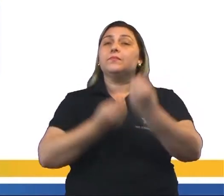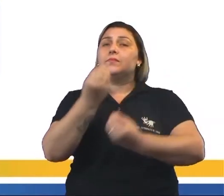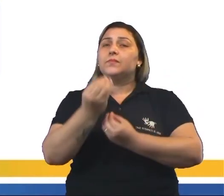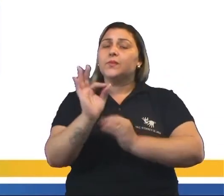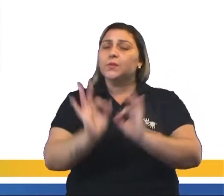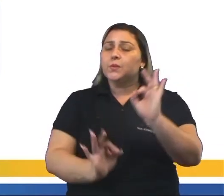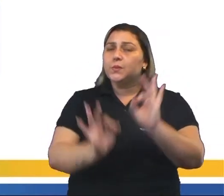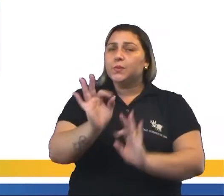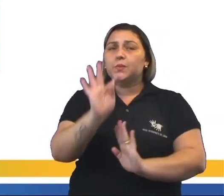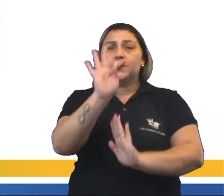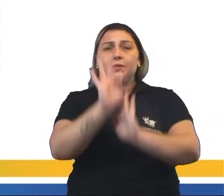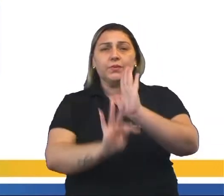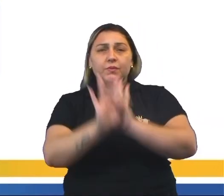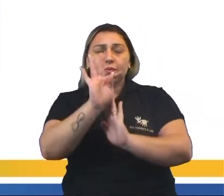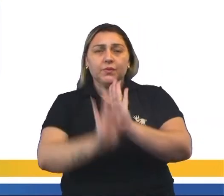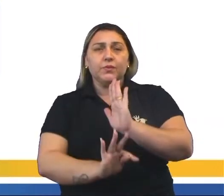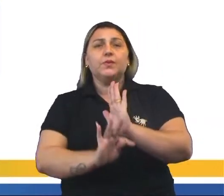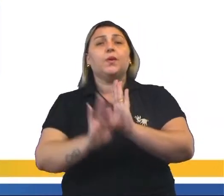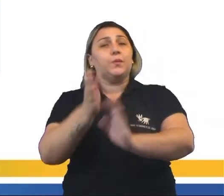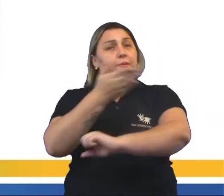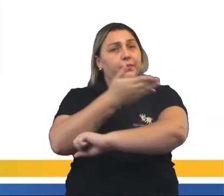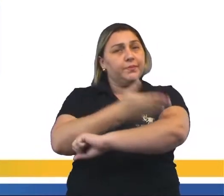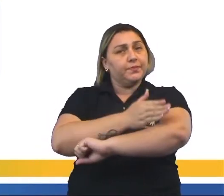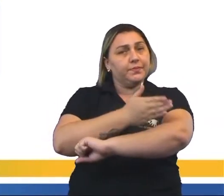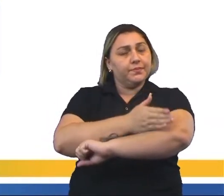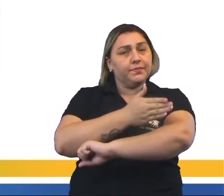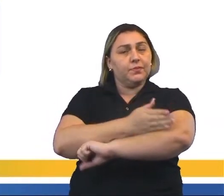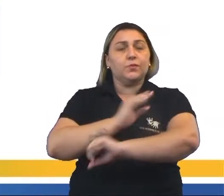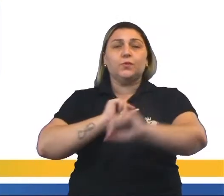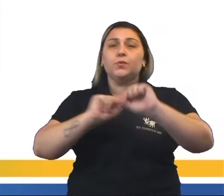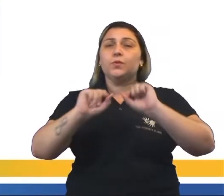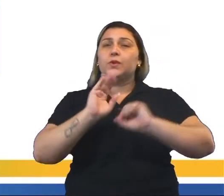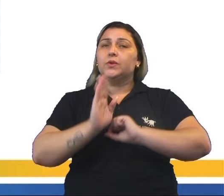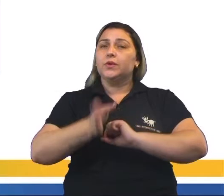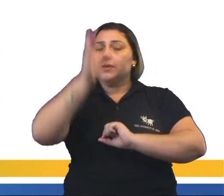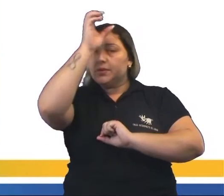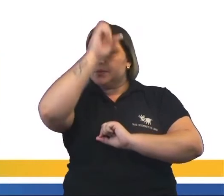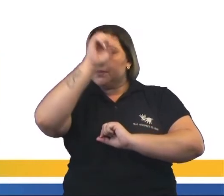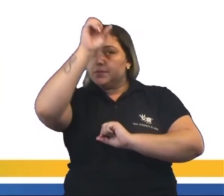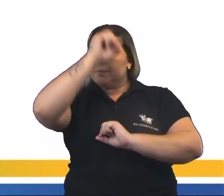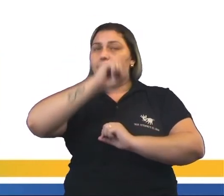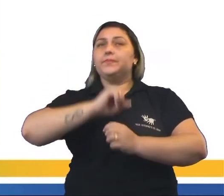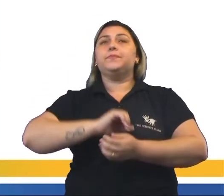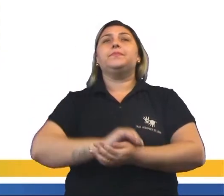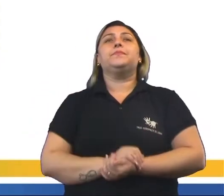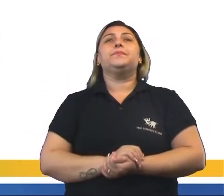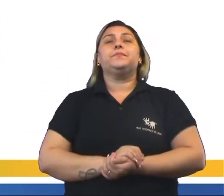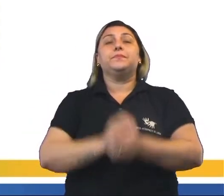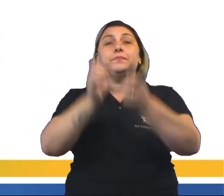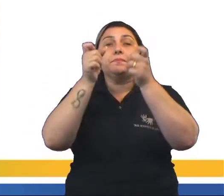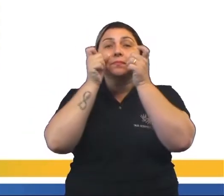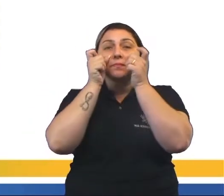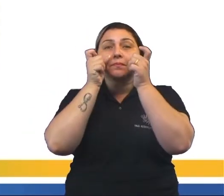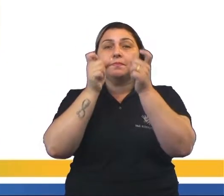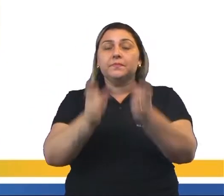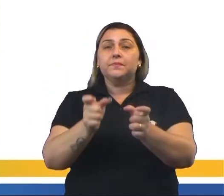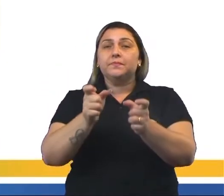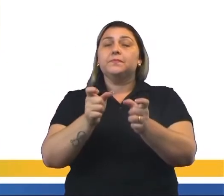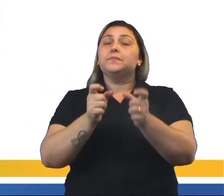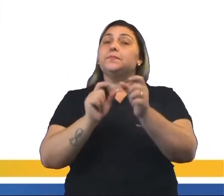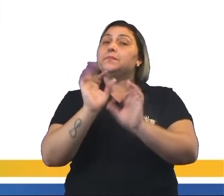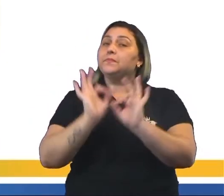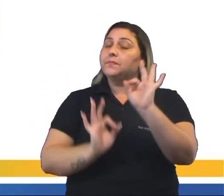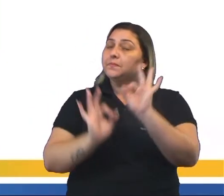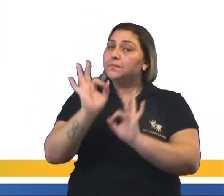desse gênero. A gente vai colocar em prática o que já aprendemos. Fique atento. Para